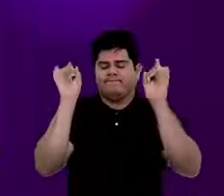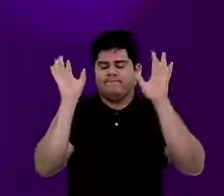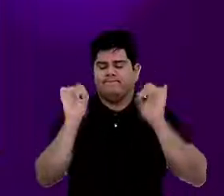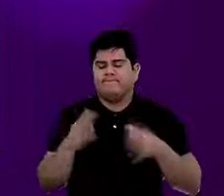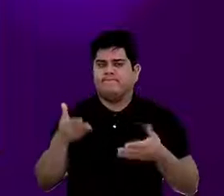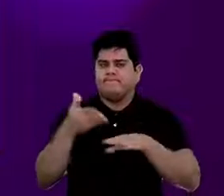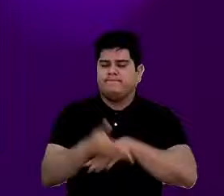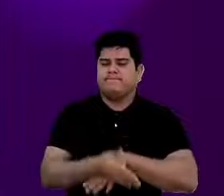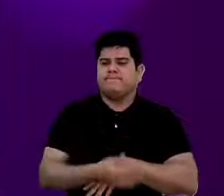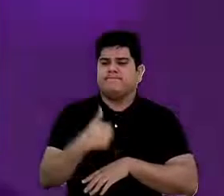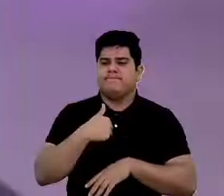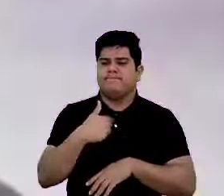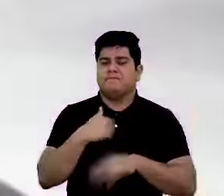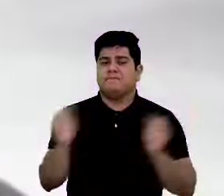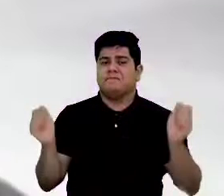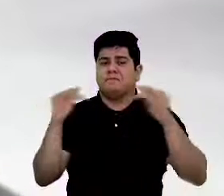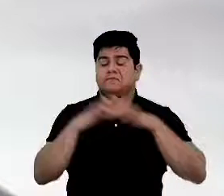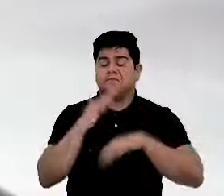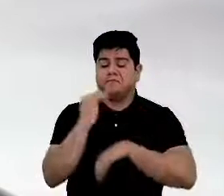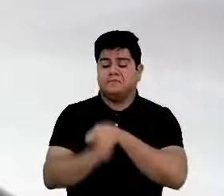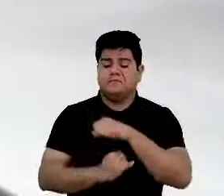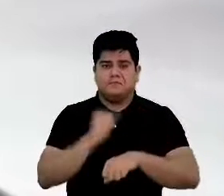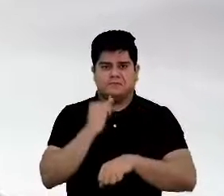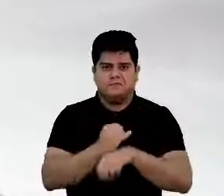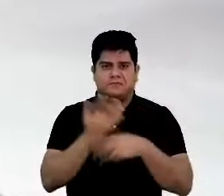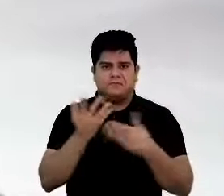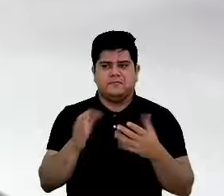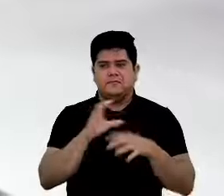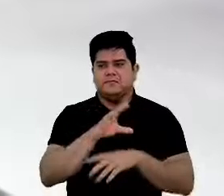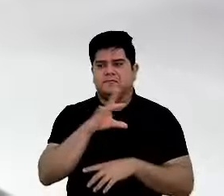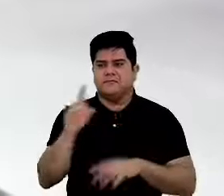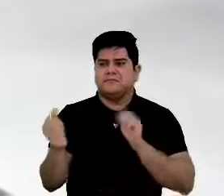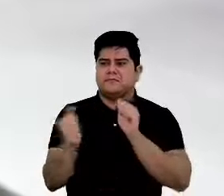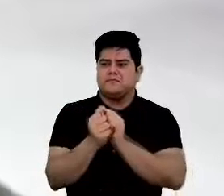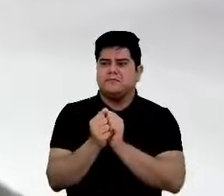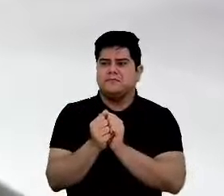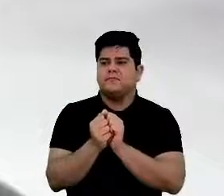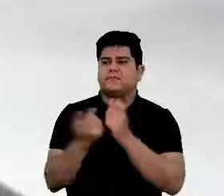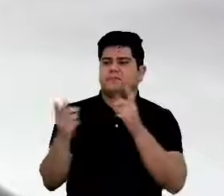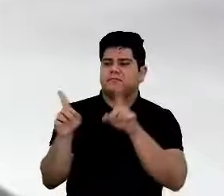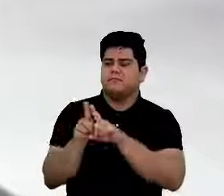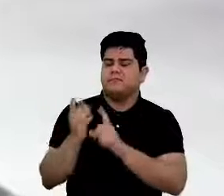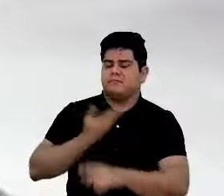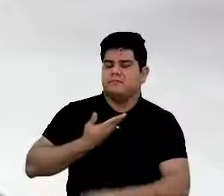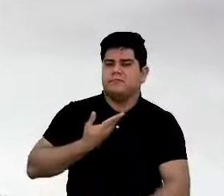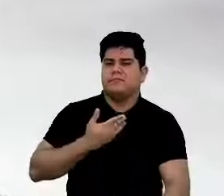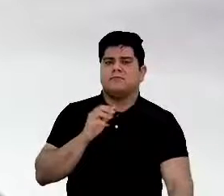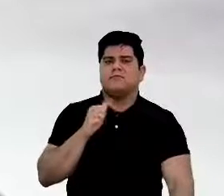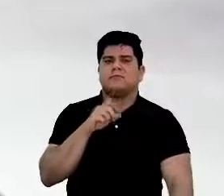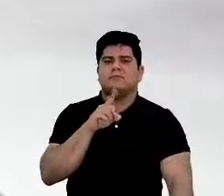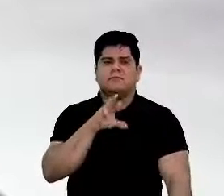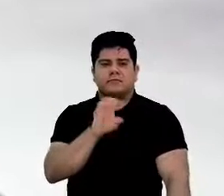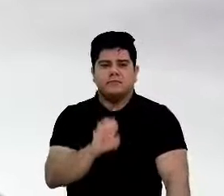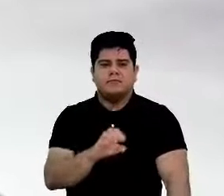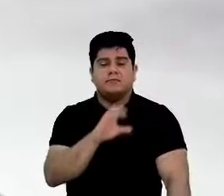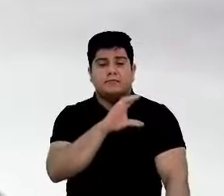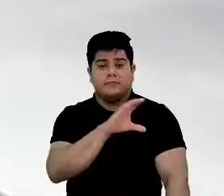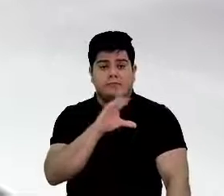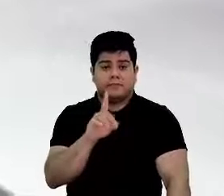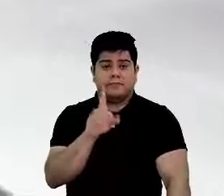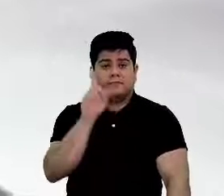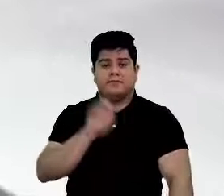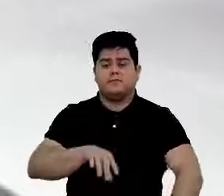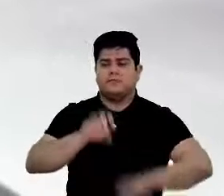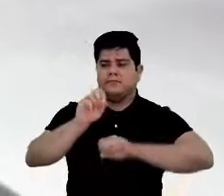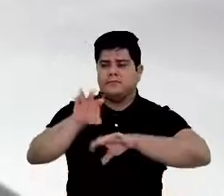aqui neste Summit Internacional para coordenar, junto com meu colega, Dr. André Volchan, coordenador de